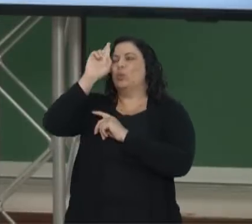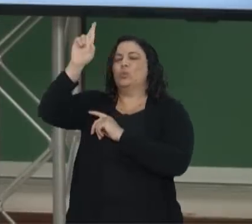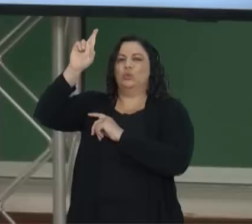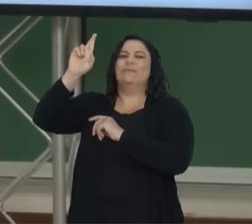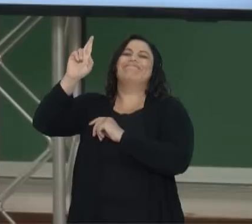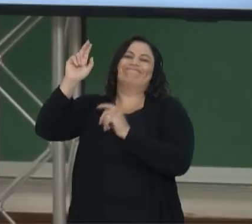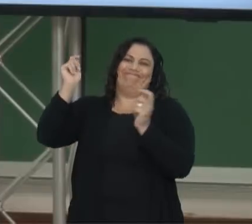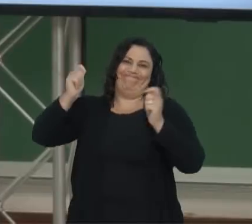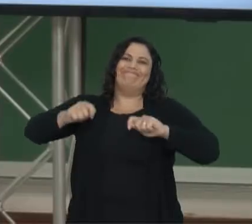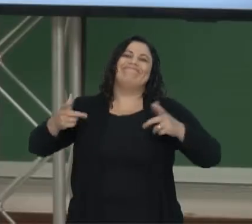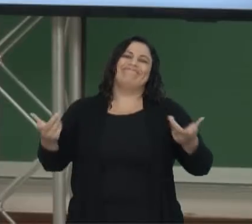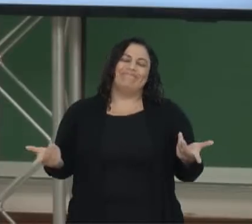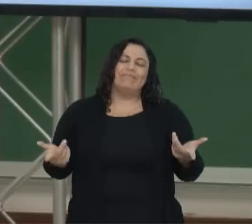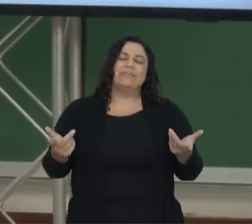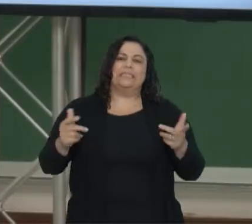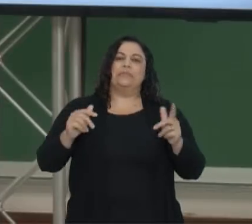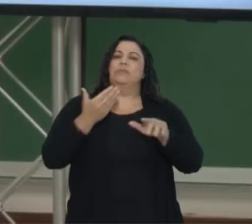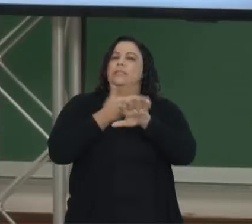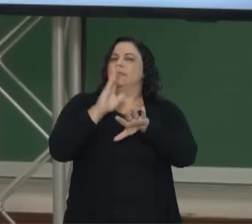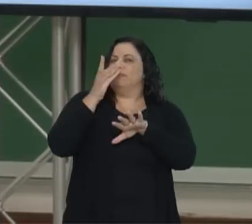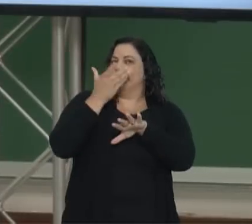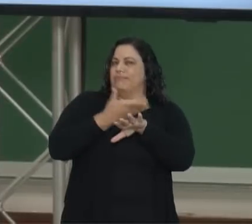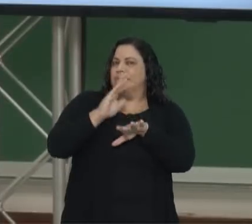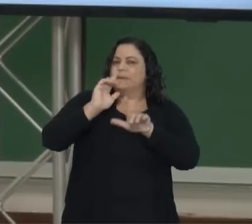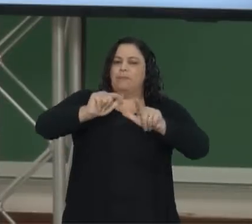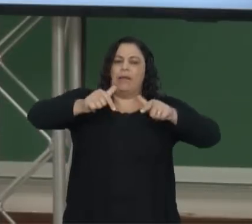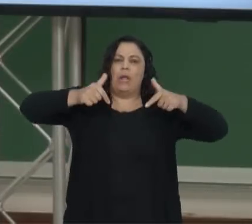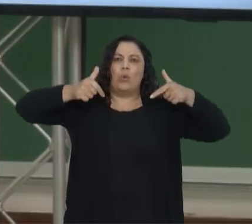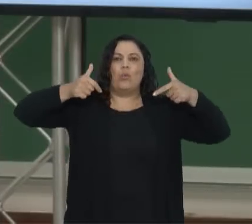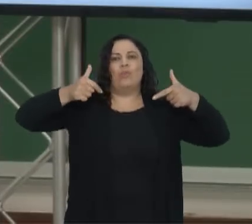um treinamento de luta, certo?